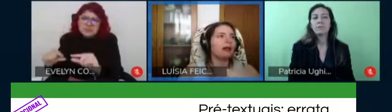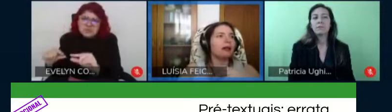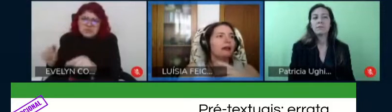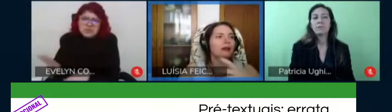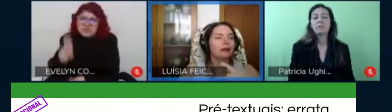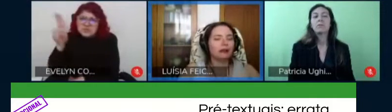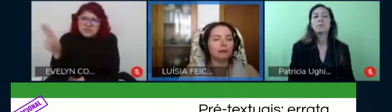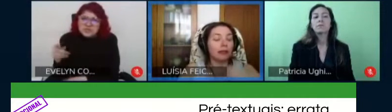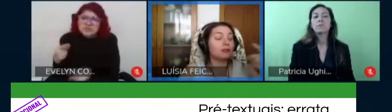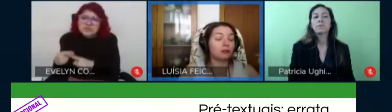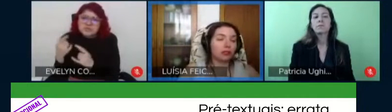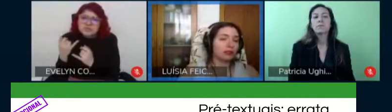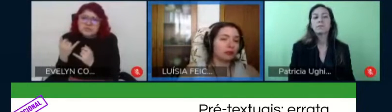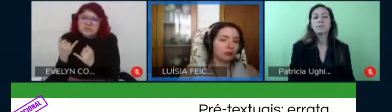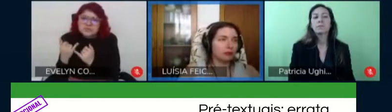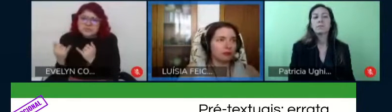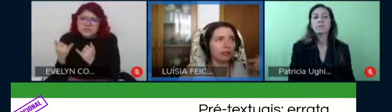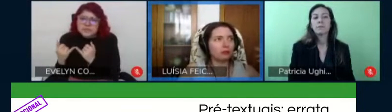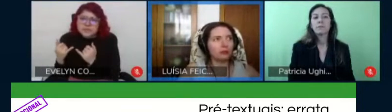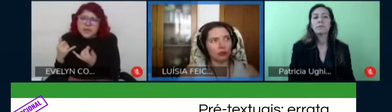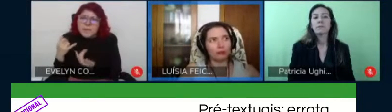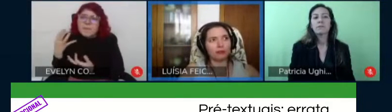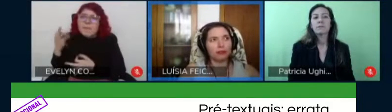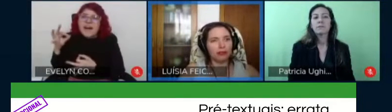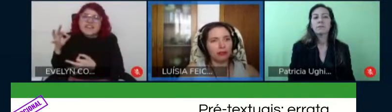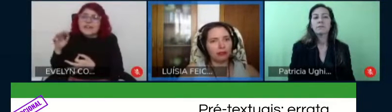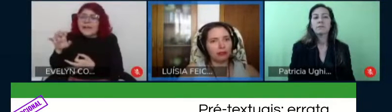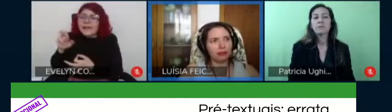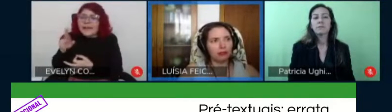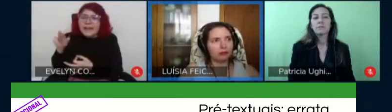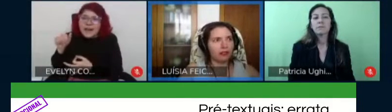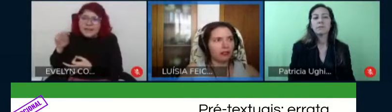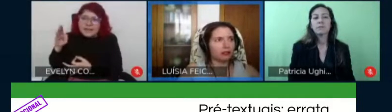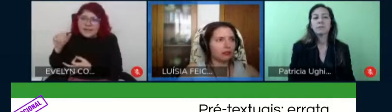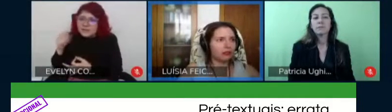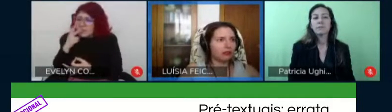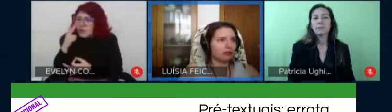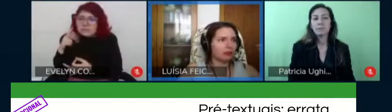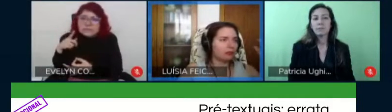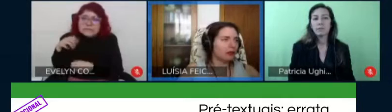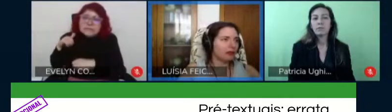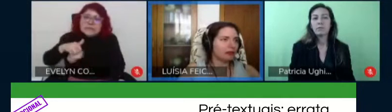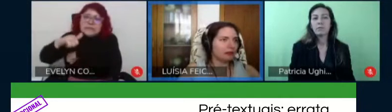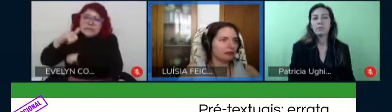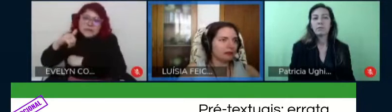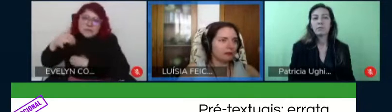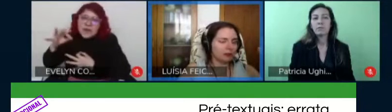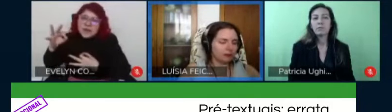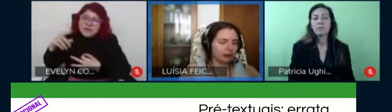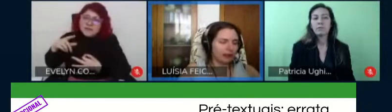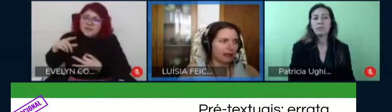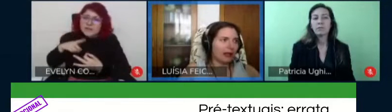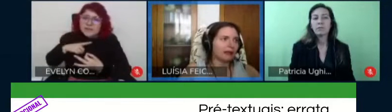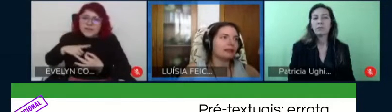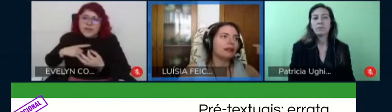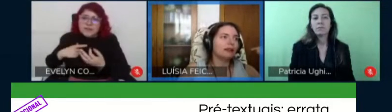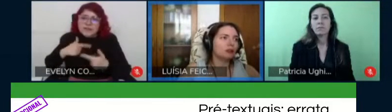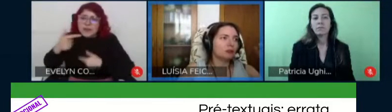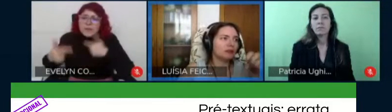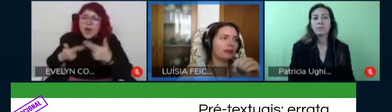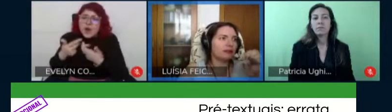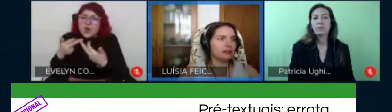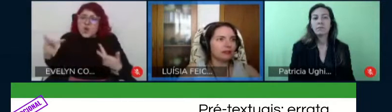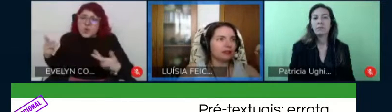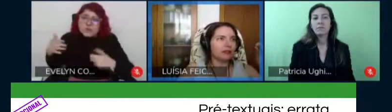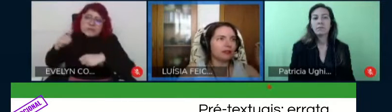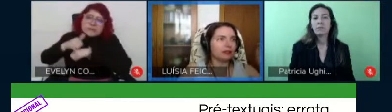tinha que entregar, e mais o orientador, 4 cópias. Daí eu via que eu tinha escrito uma letra errada. Então